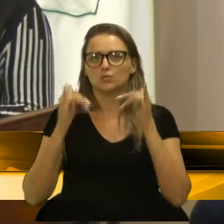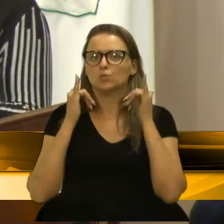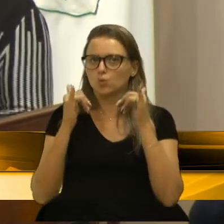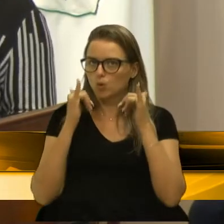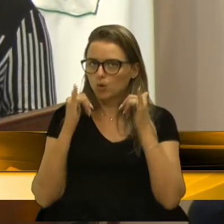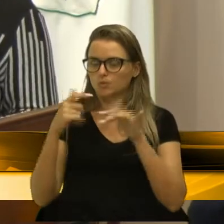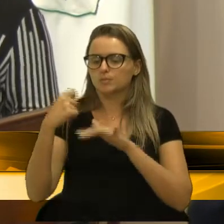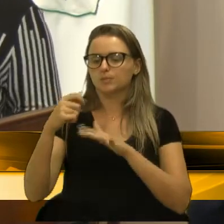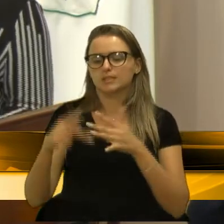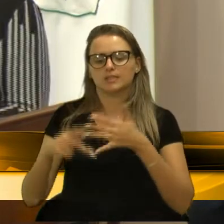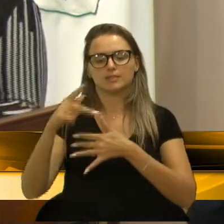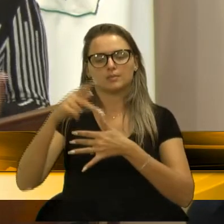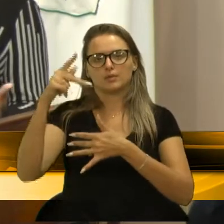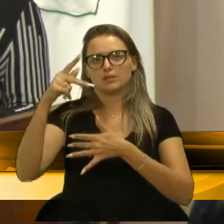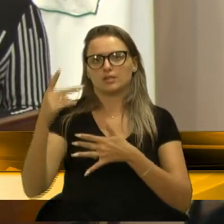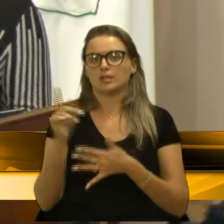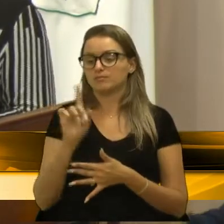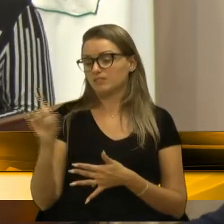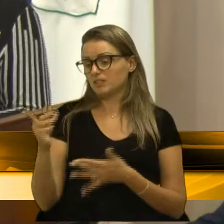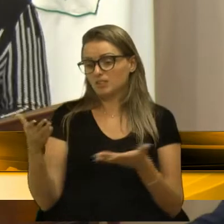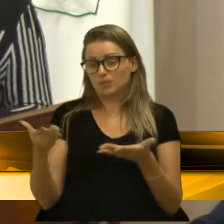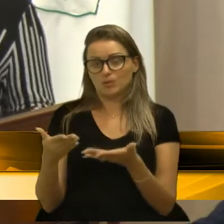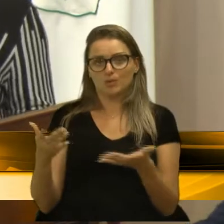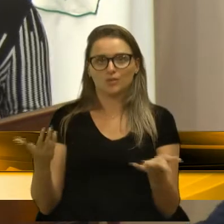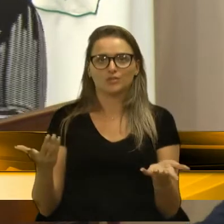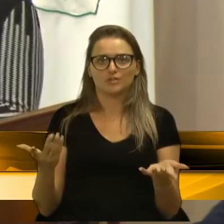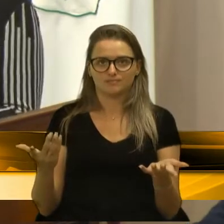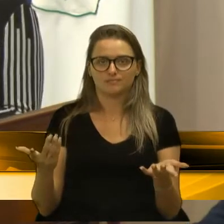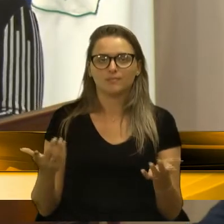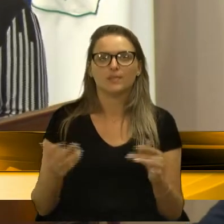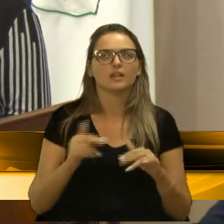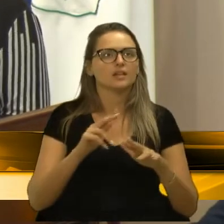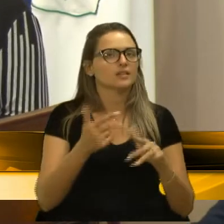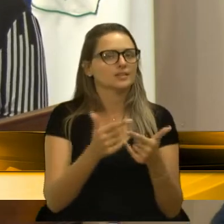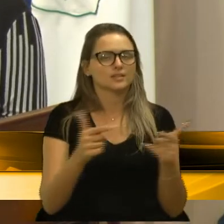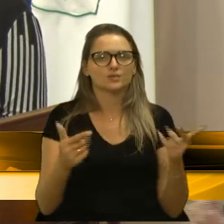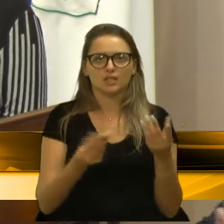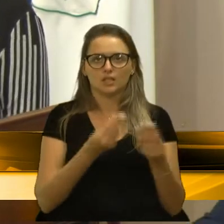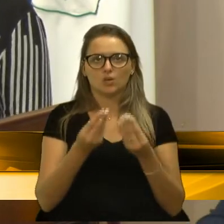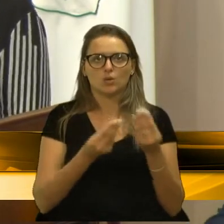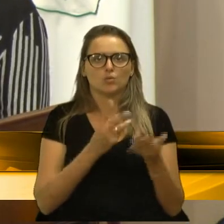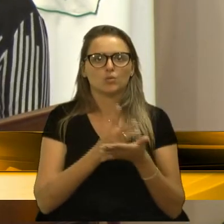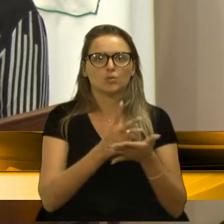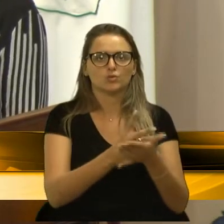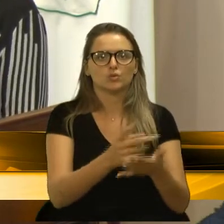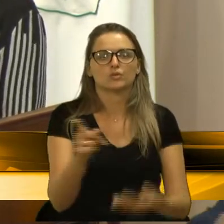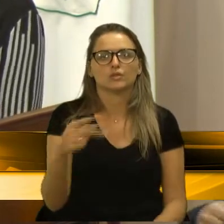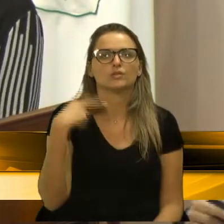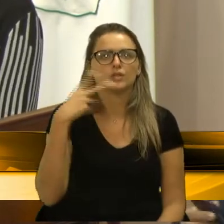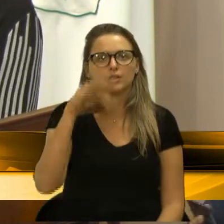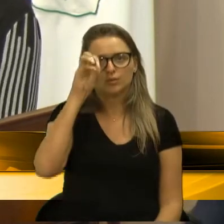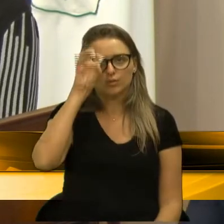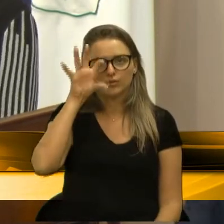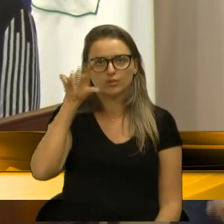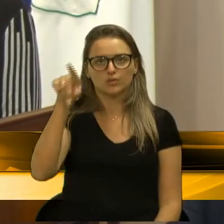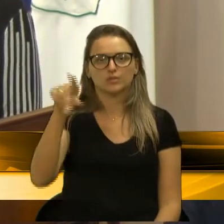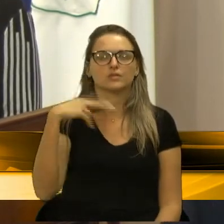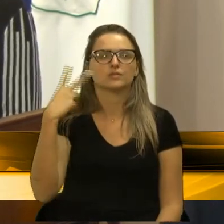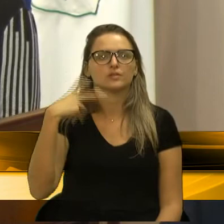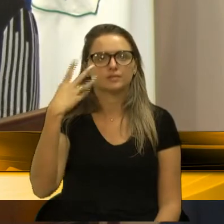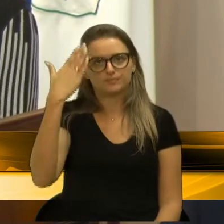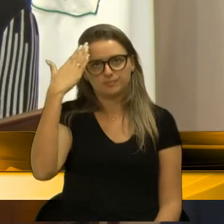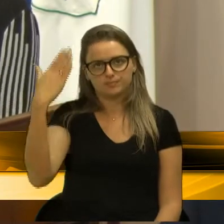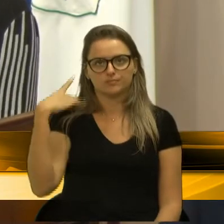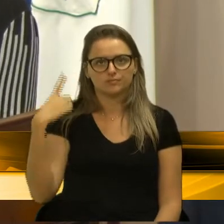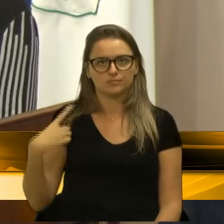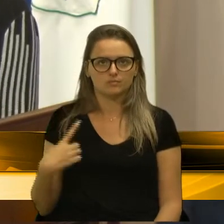tem que ser prioridade. E não está sendo. Dessa forma, não vai longe. Vereador Fiuza tem sua parte. Obrigado, vereadora